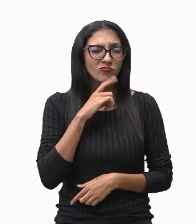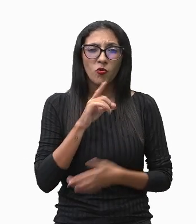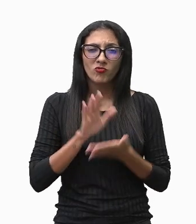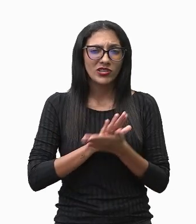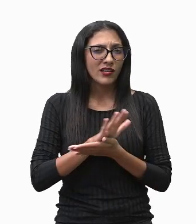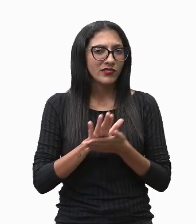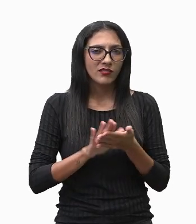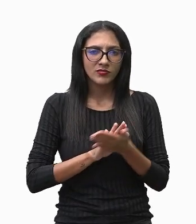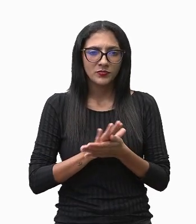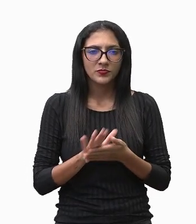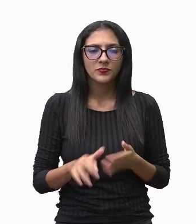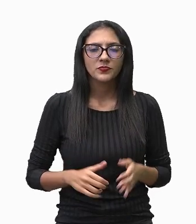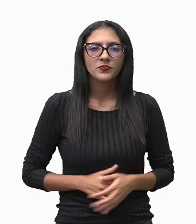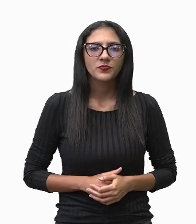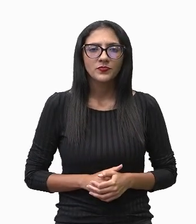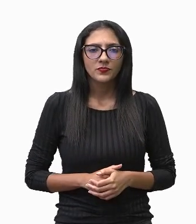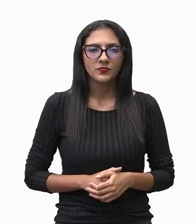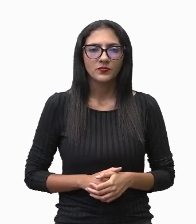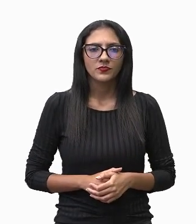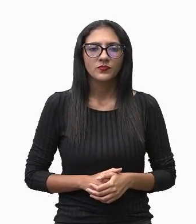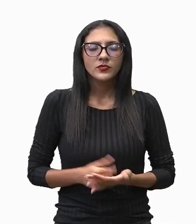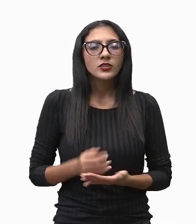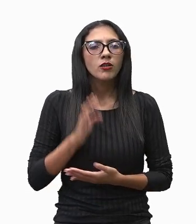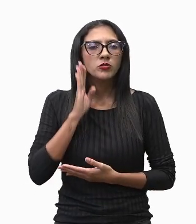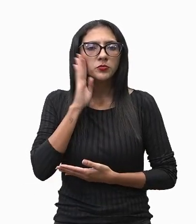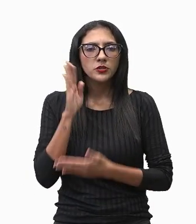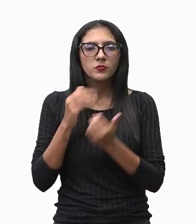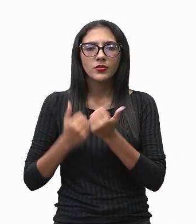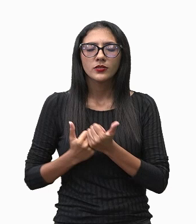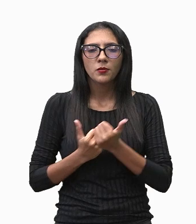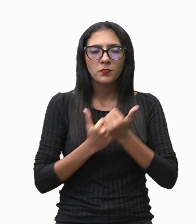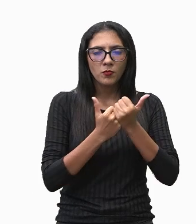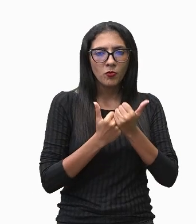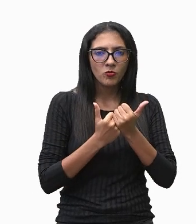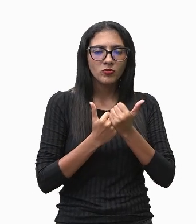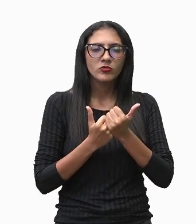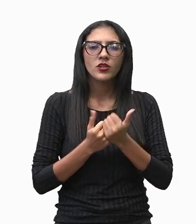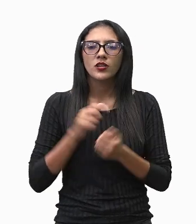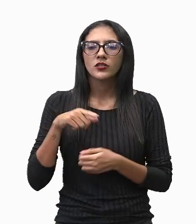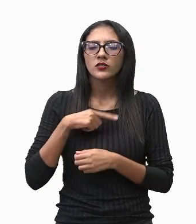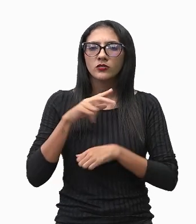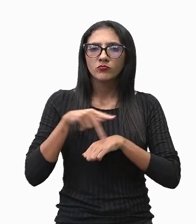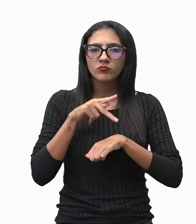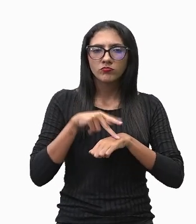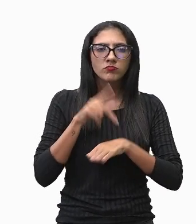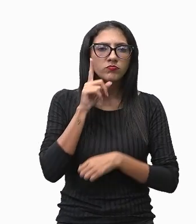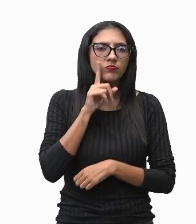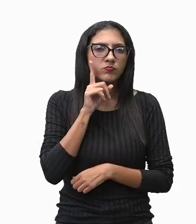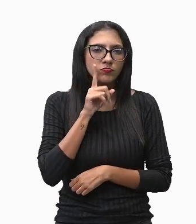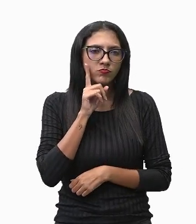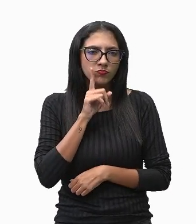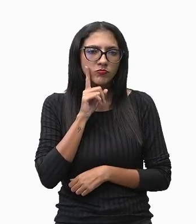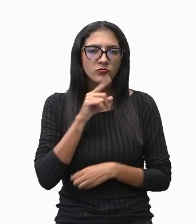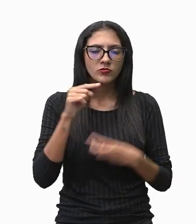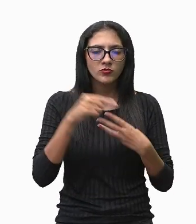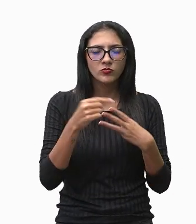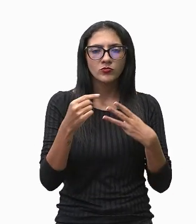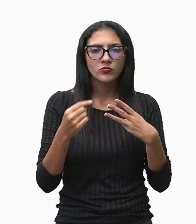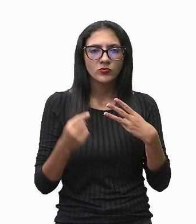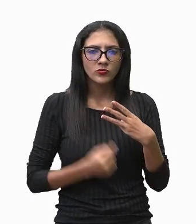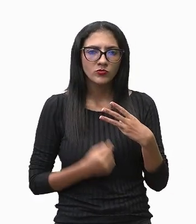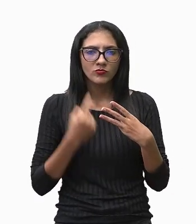Então, os principais aliados dos Estados Unidos, né, como nós já citamos, foi a Grã-Bretanha, a Rússia